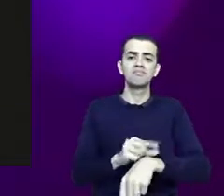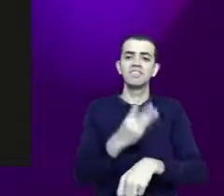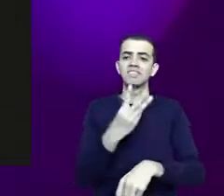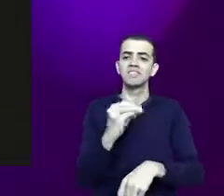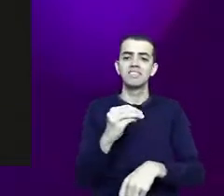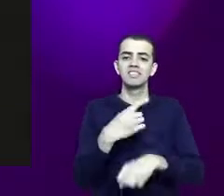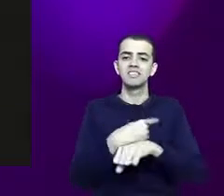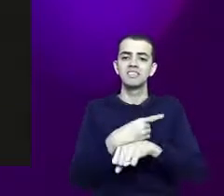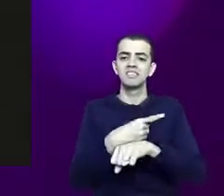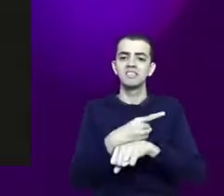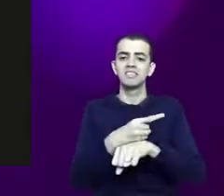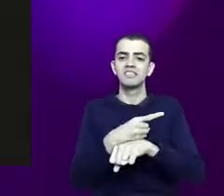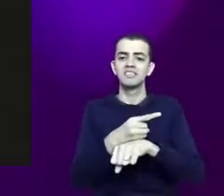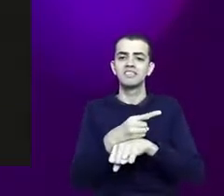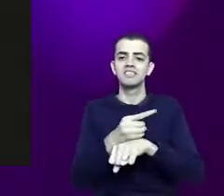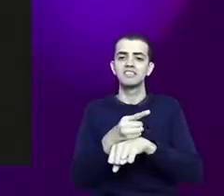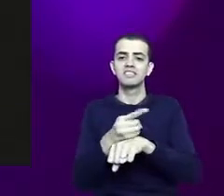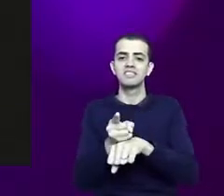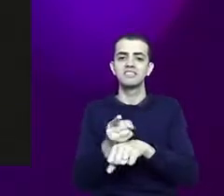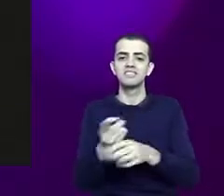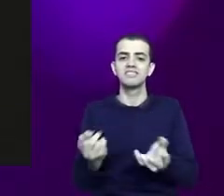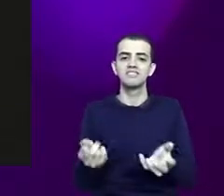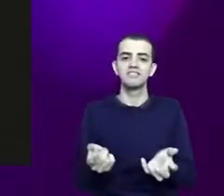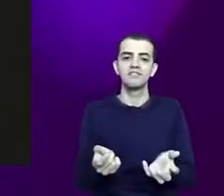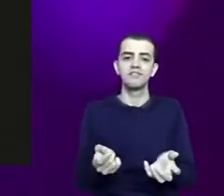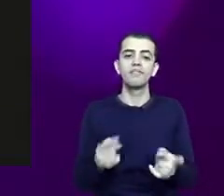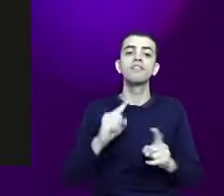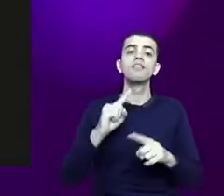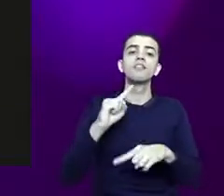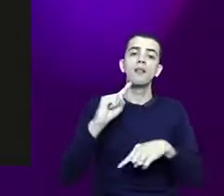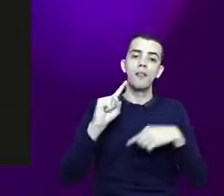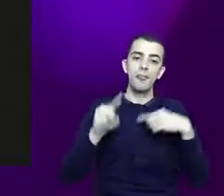isso. E viemos com